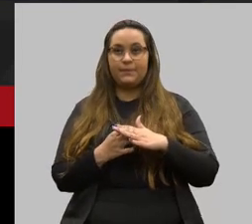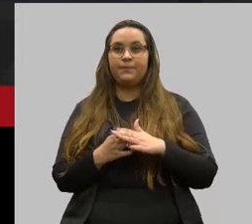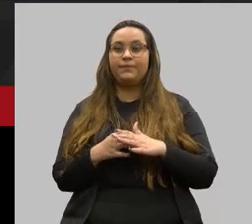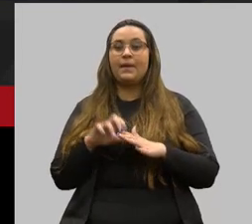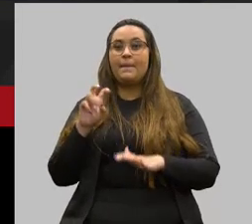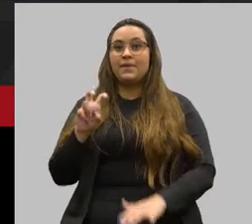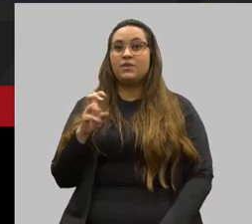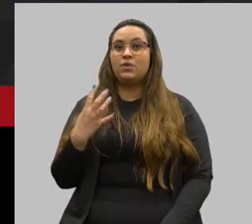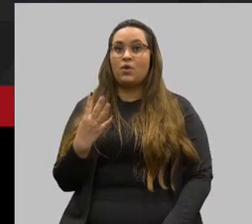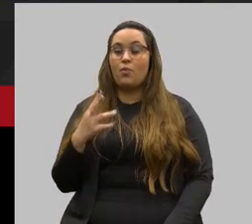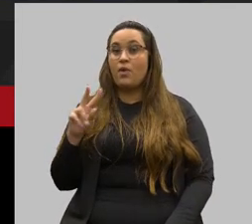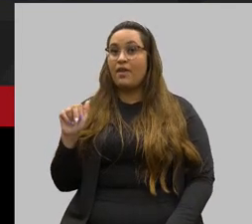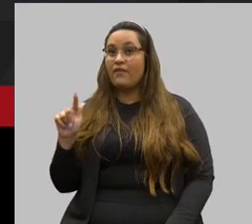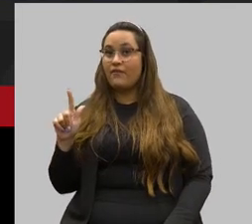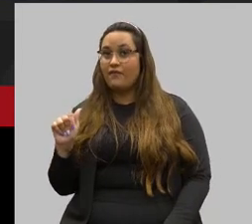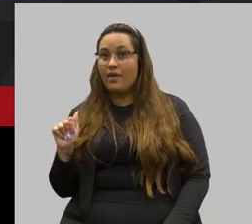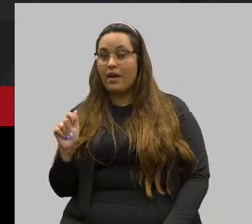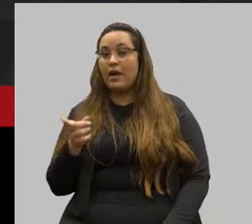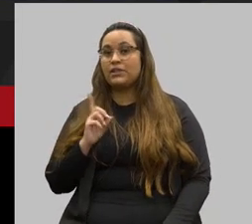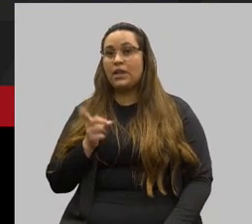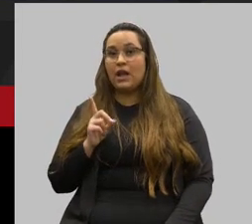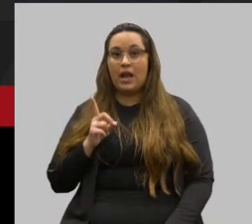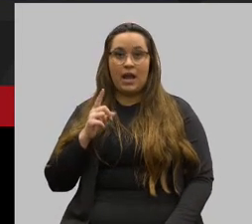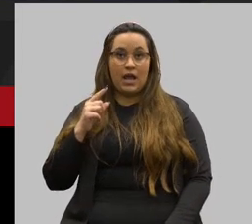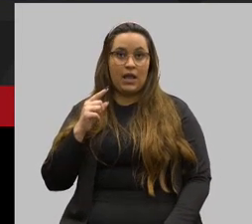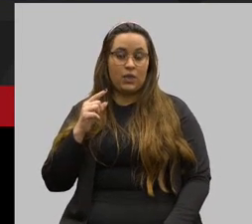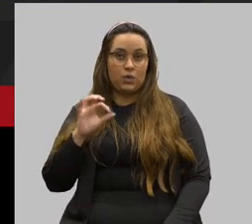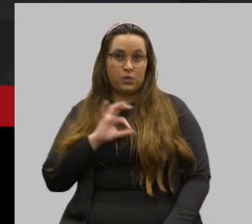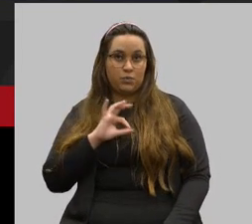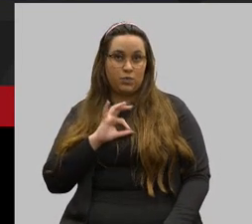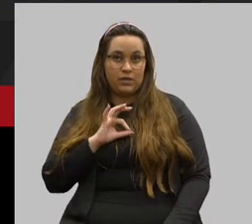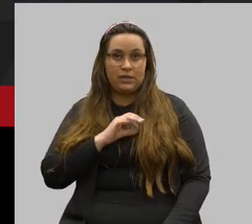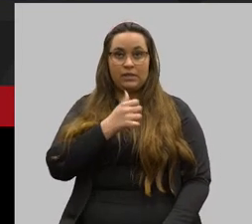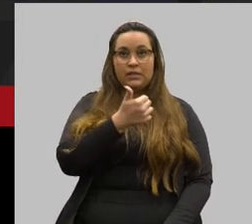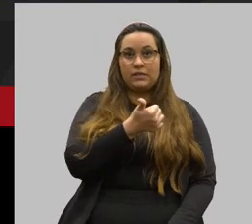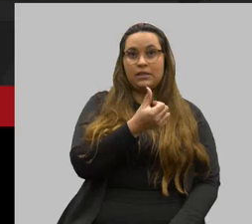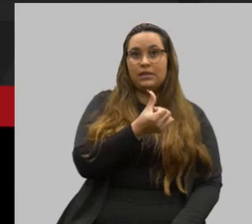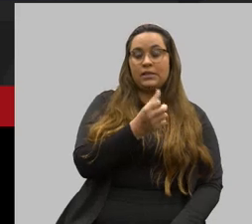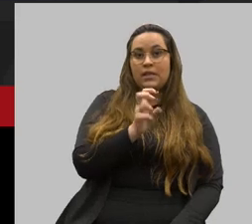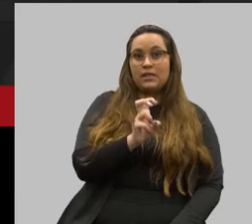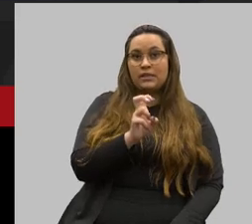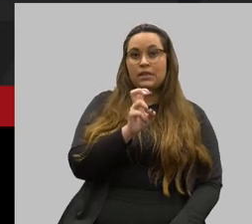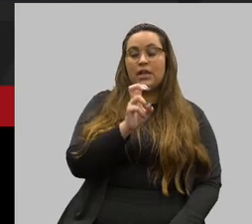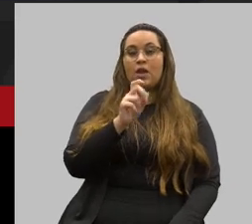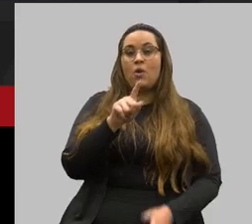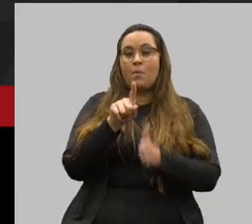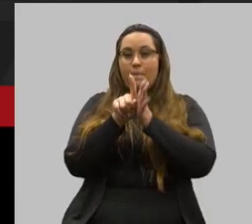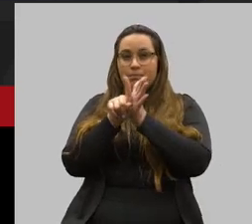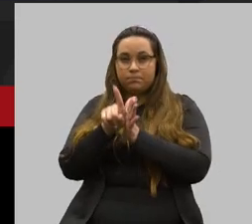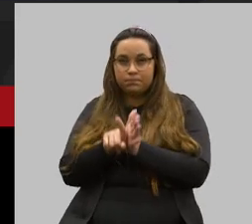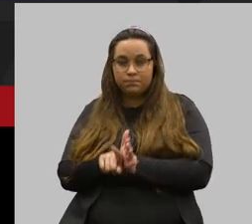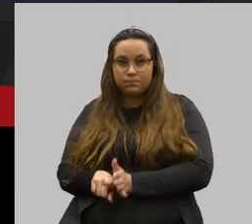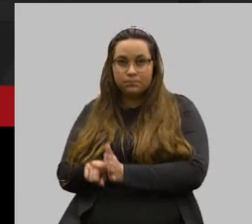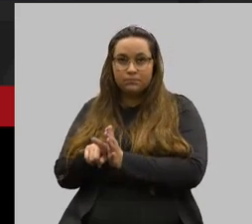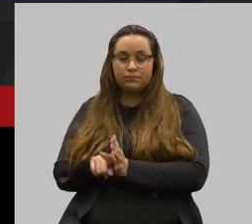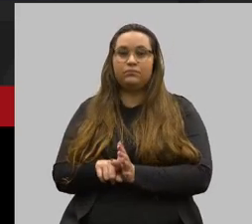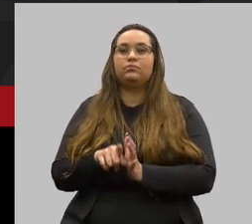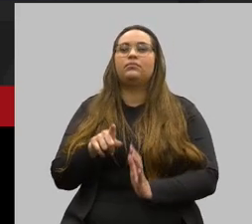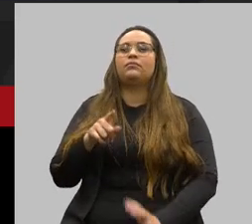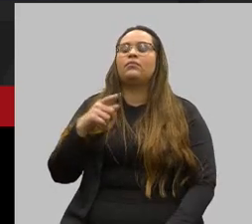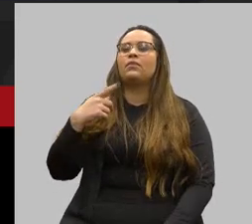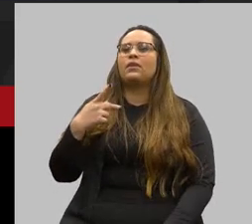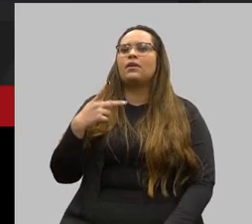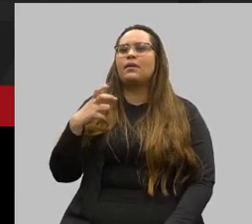54 vagas de delegado de polícia 165 vagas para investigar de polícia 26 vagas para